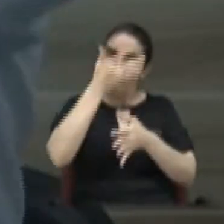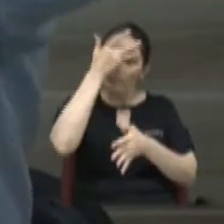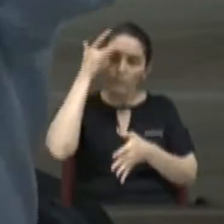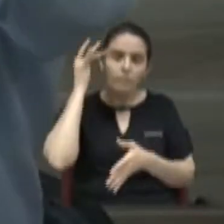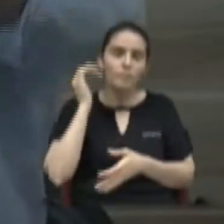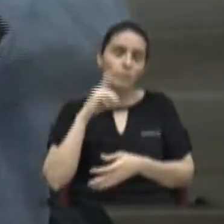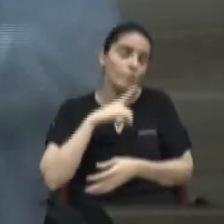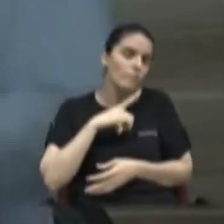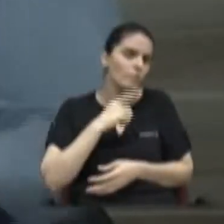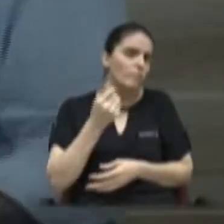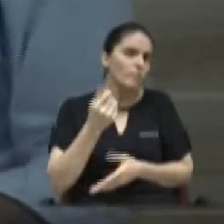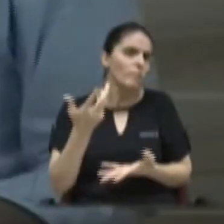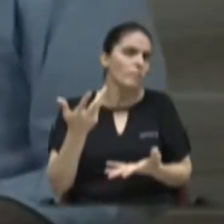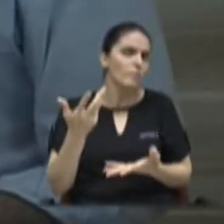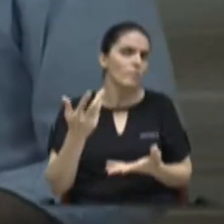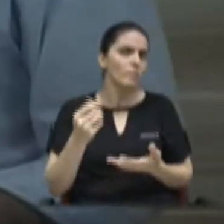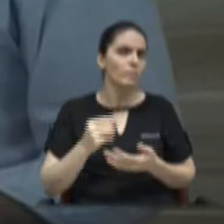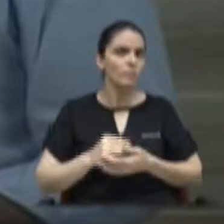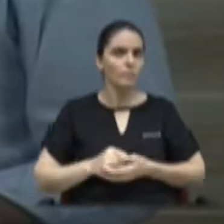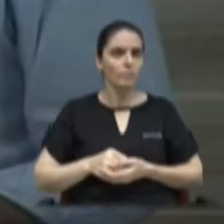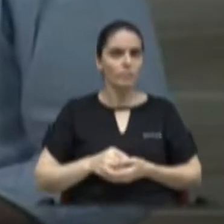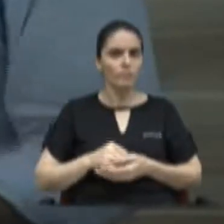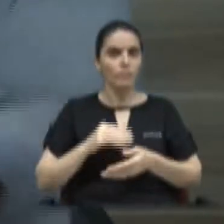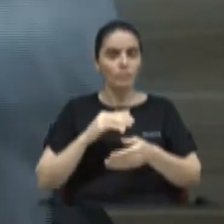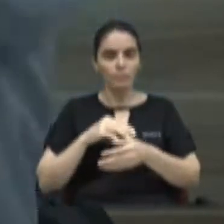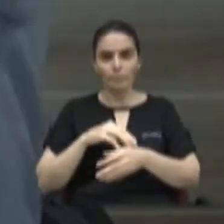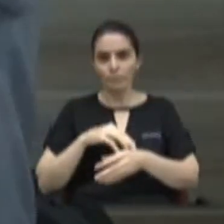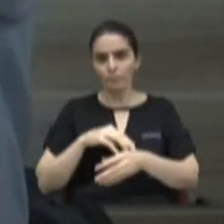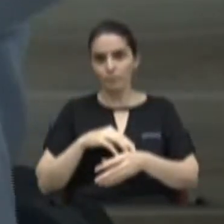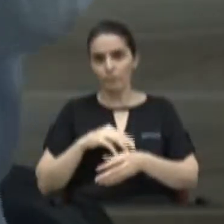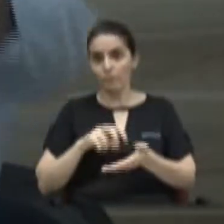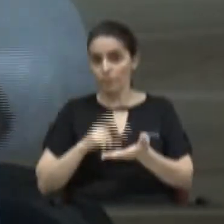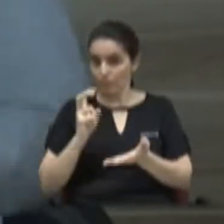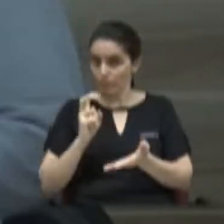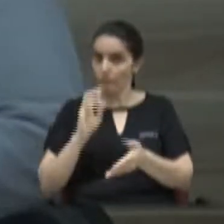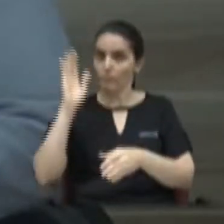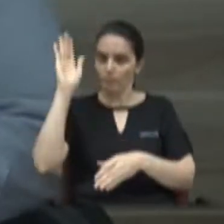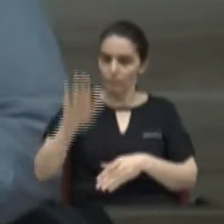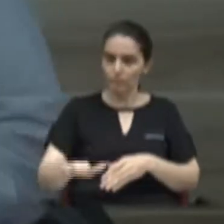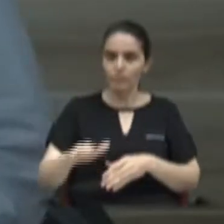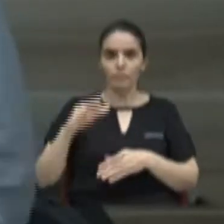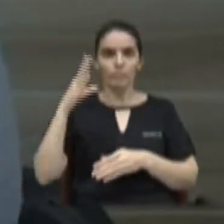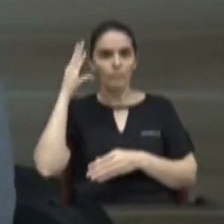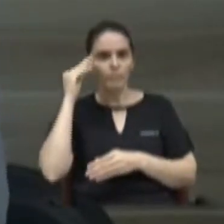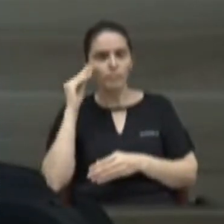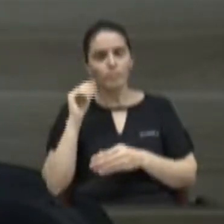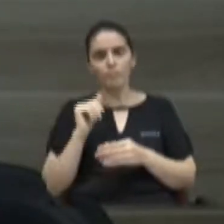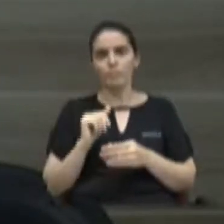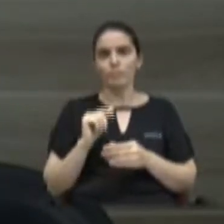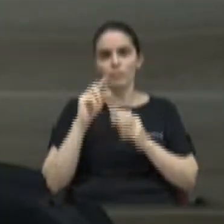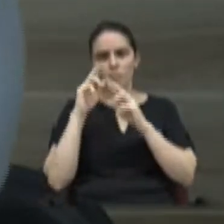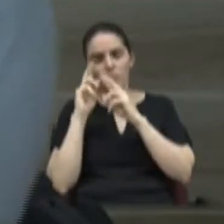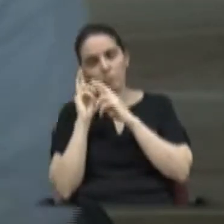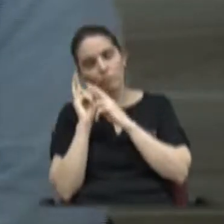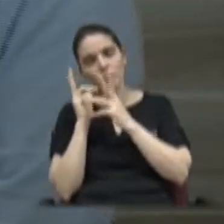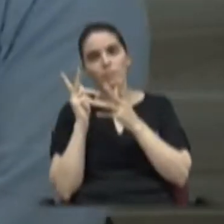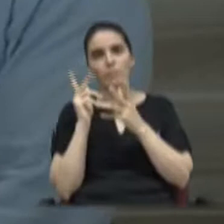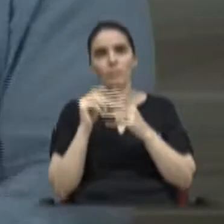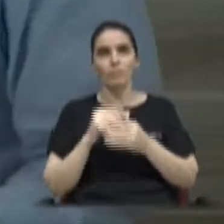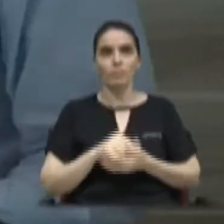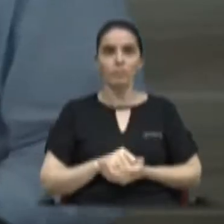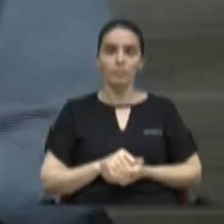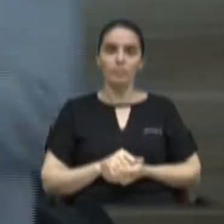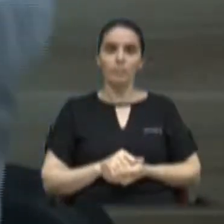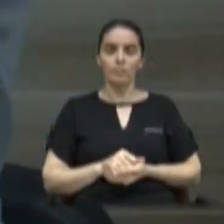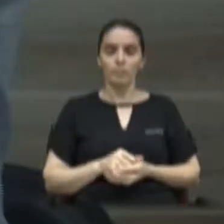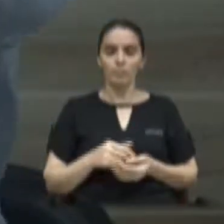de manhã, de tarde, de noite, dormindo, e também a classe alta. Foi o que eu falei, a pizza deve